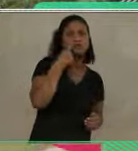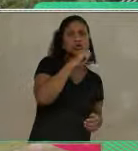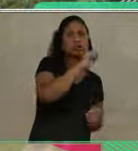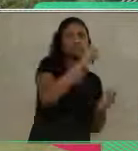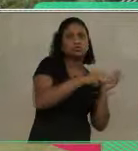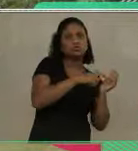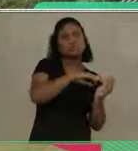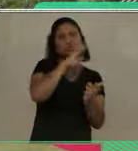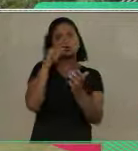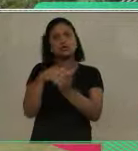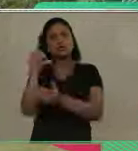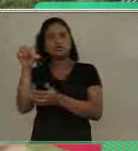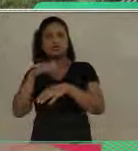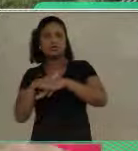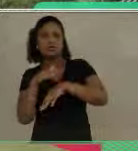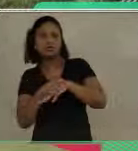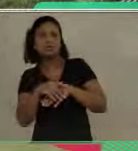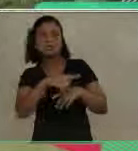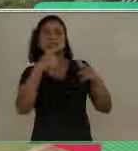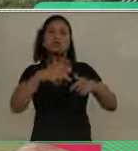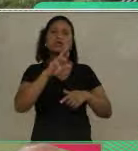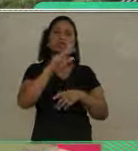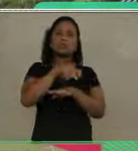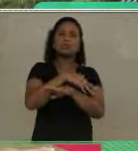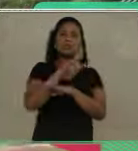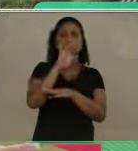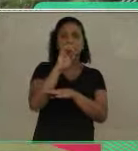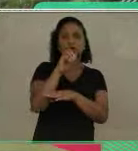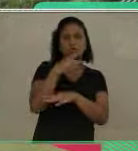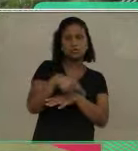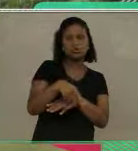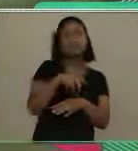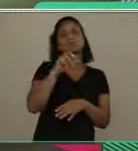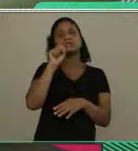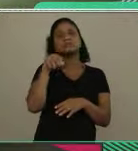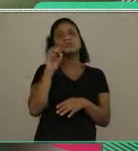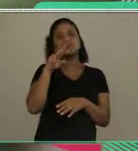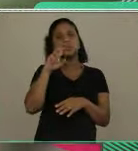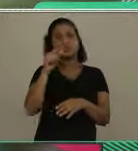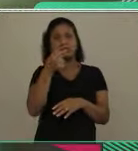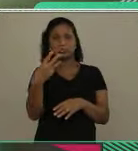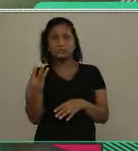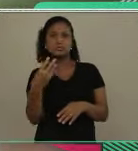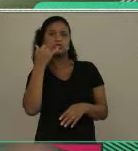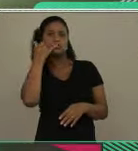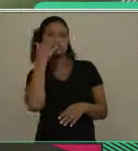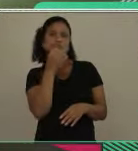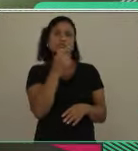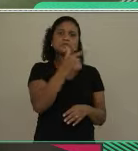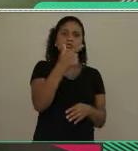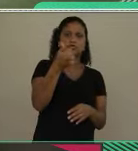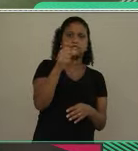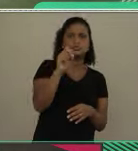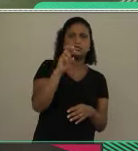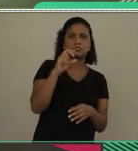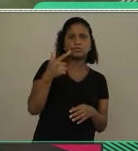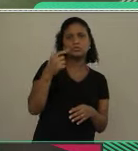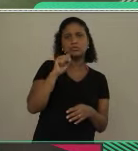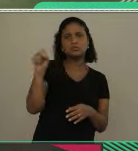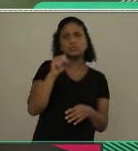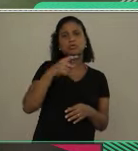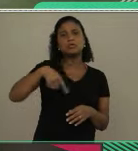segunda a sexta, de 8 da manhã às 9 horas da noite. Ela fica localizada aqui no Rio de Janeiro, na rua Santos